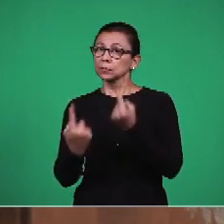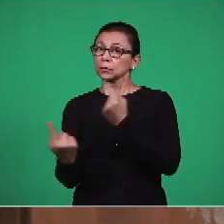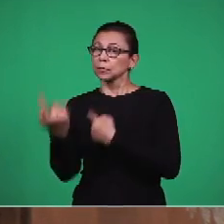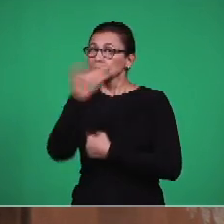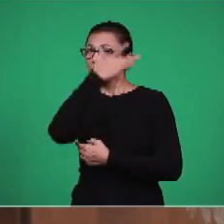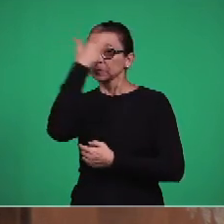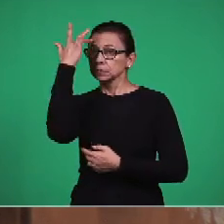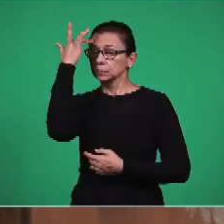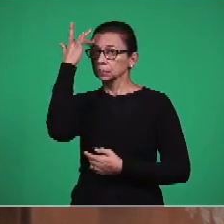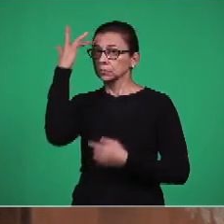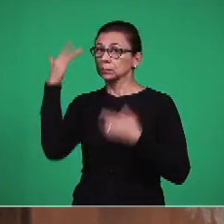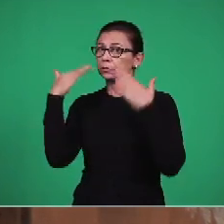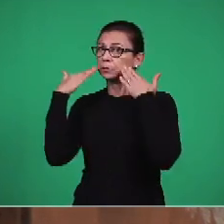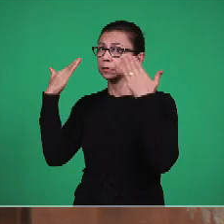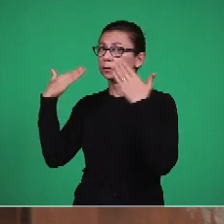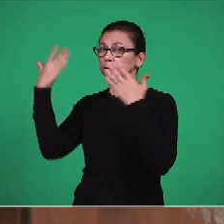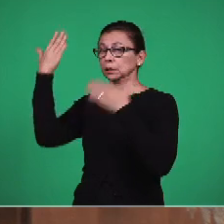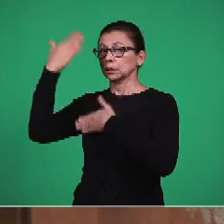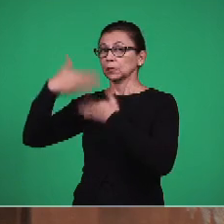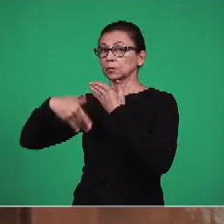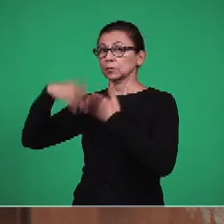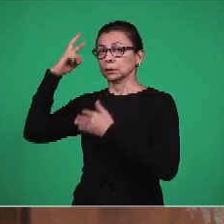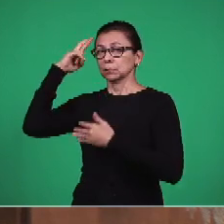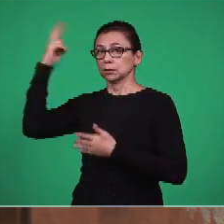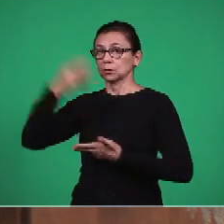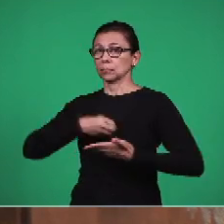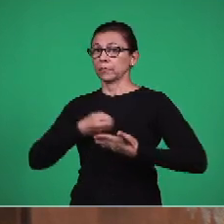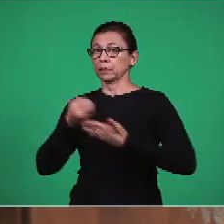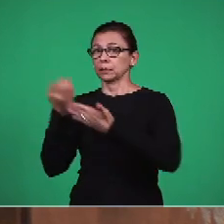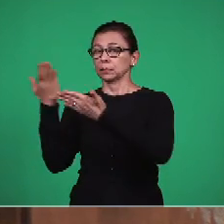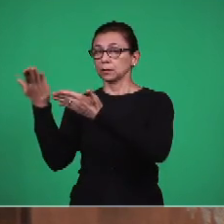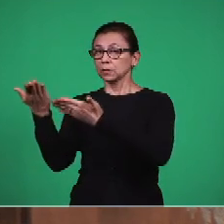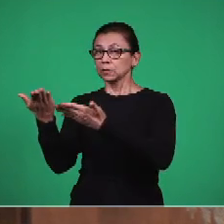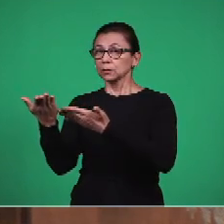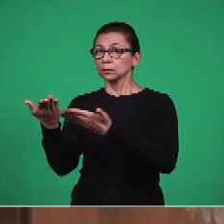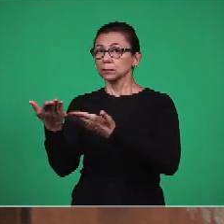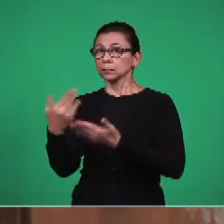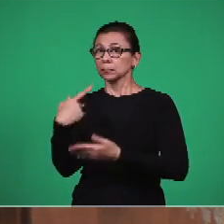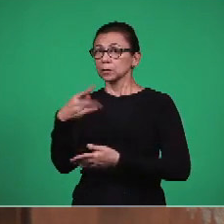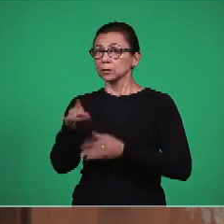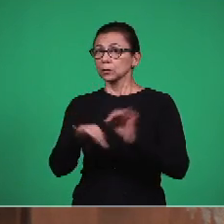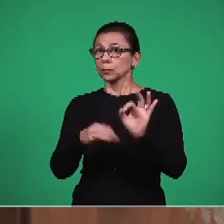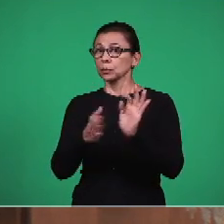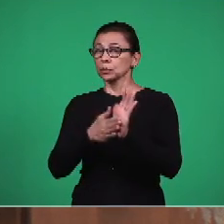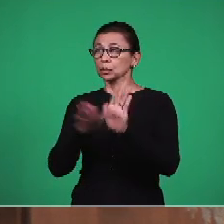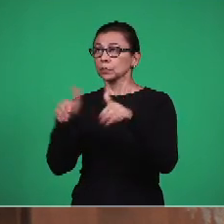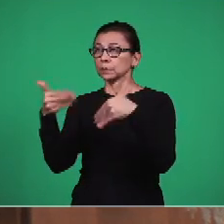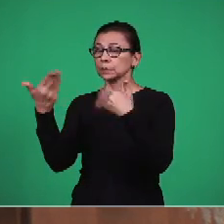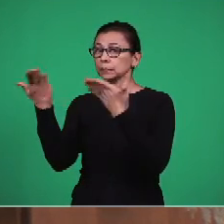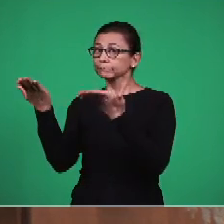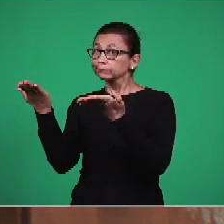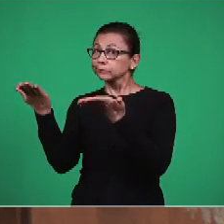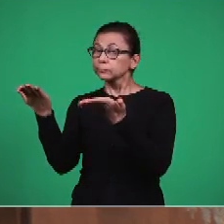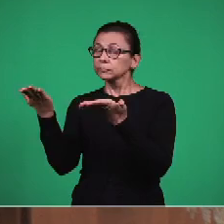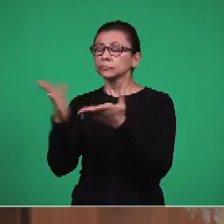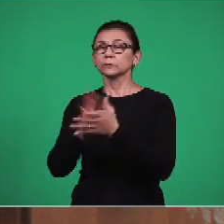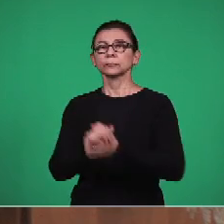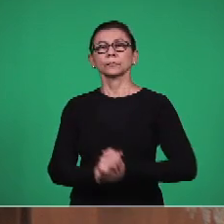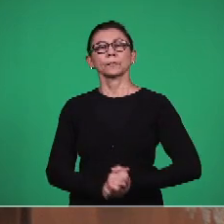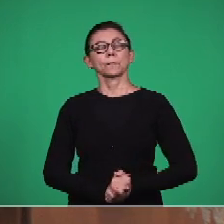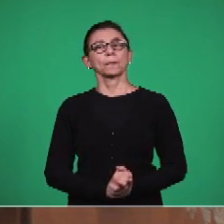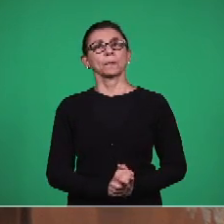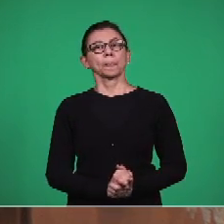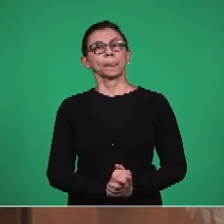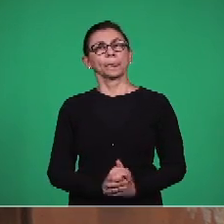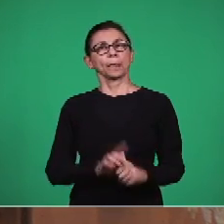do Senhor, colocando sua vida e o seu projeto de vida diante do Senhor. O momento, eu vou fazer